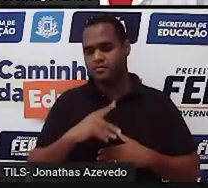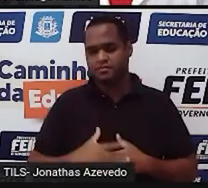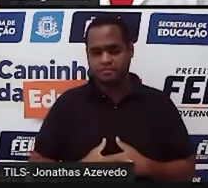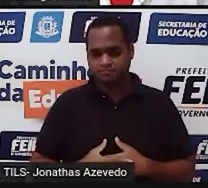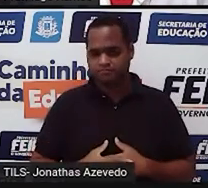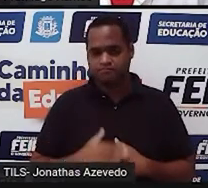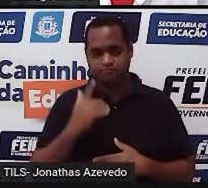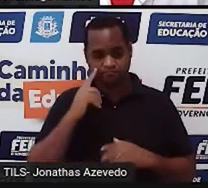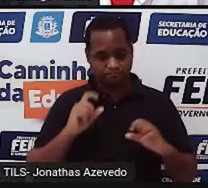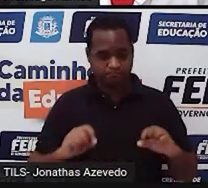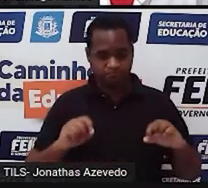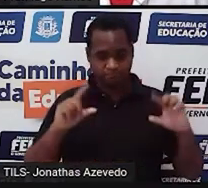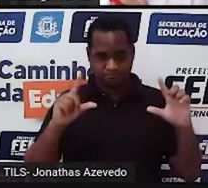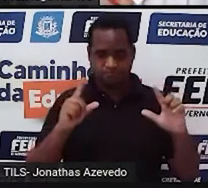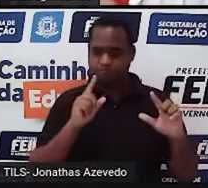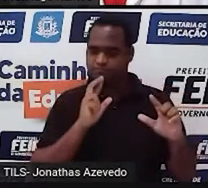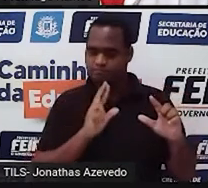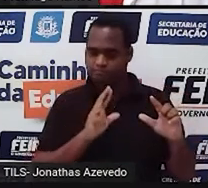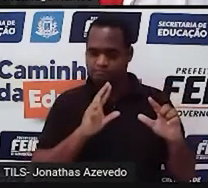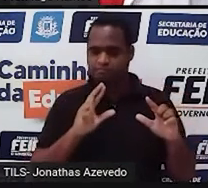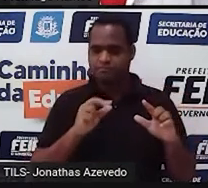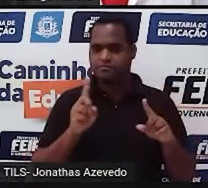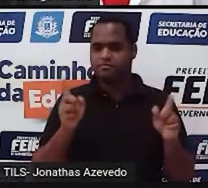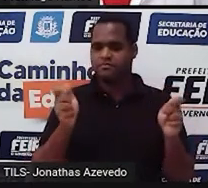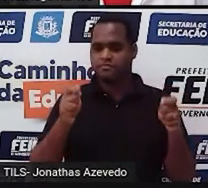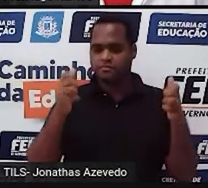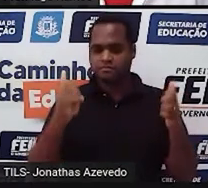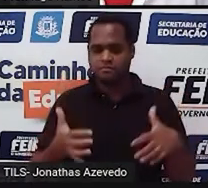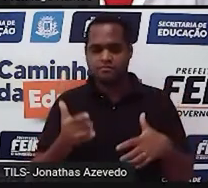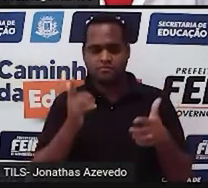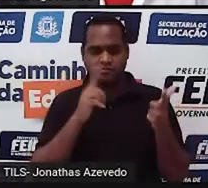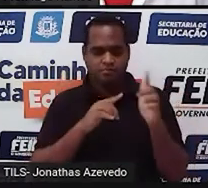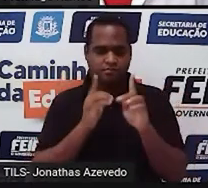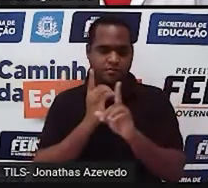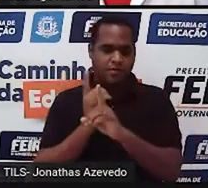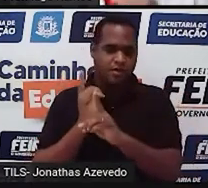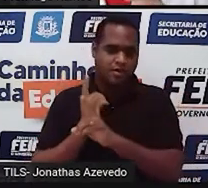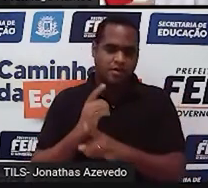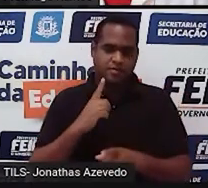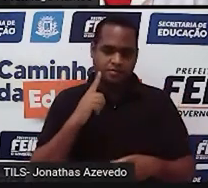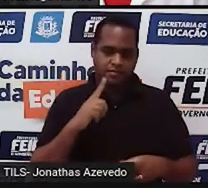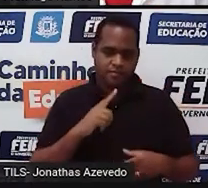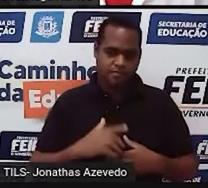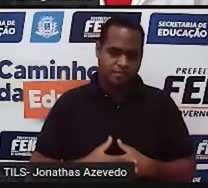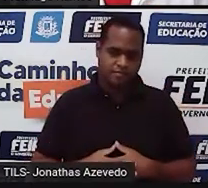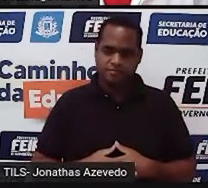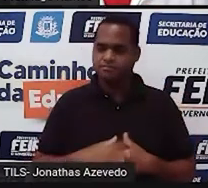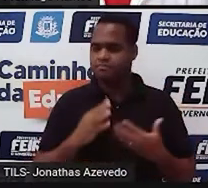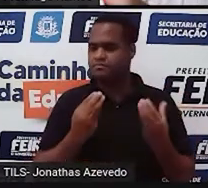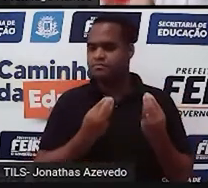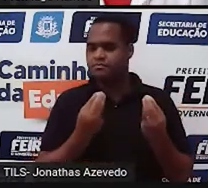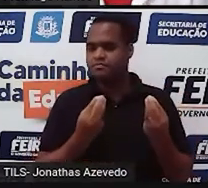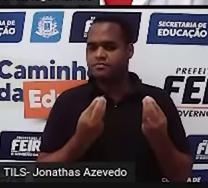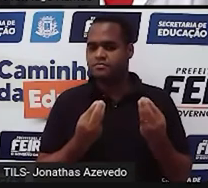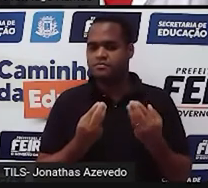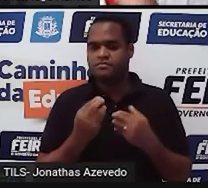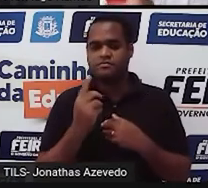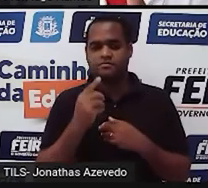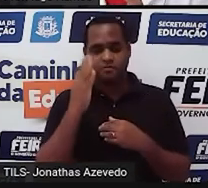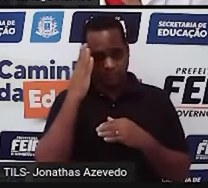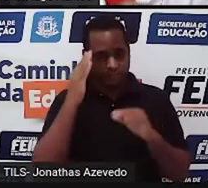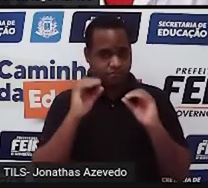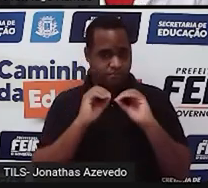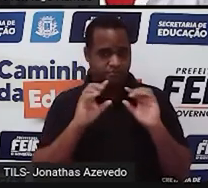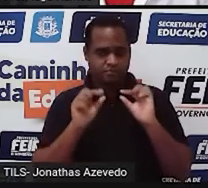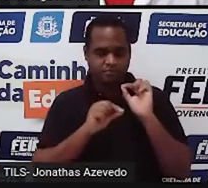que uma resposta e dessa resposta você vai tentar encontrar a pergunta mas como assim professor a gente só vai